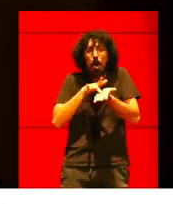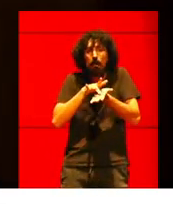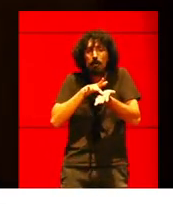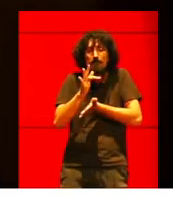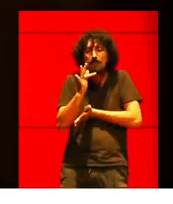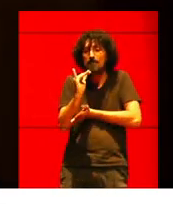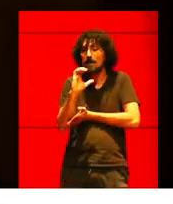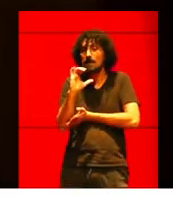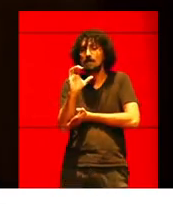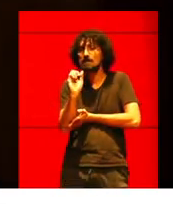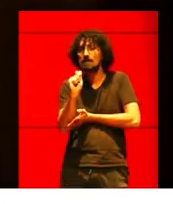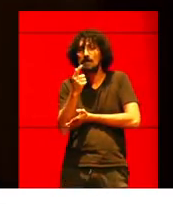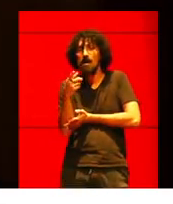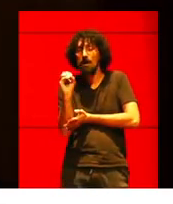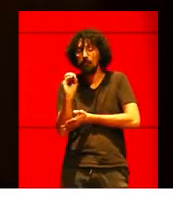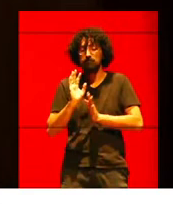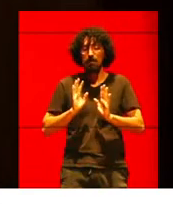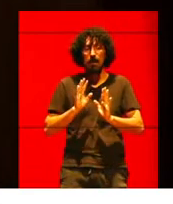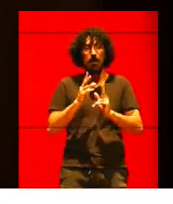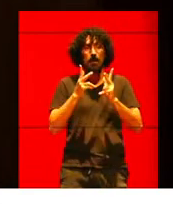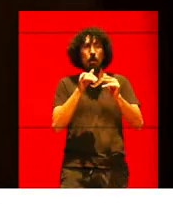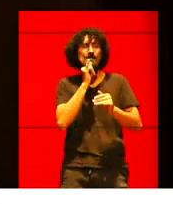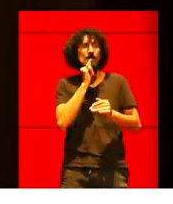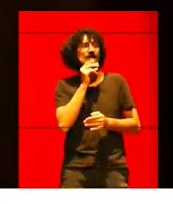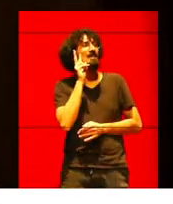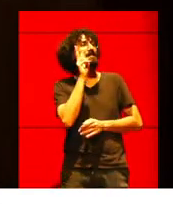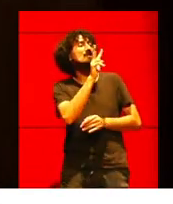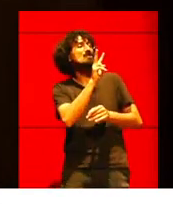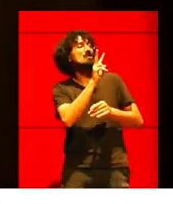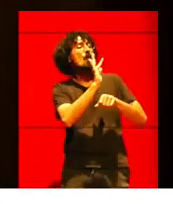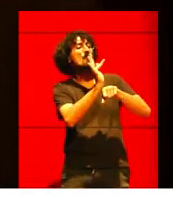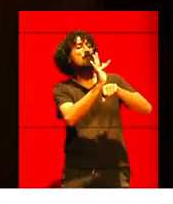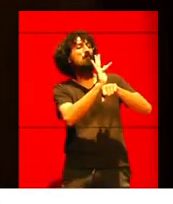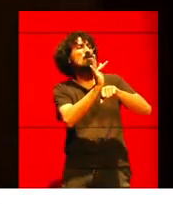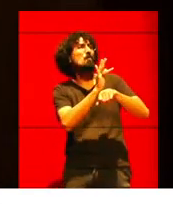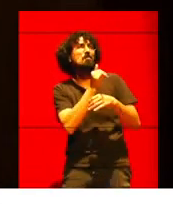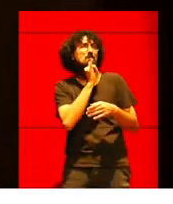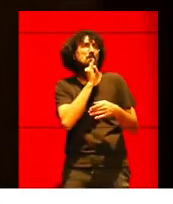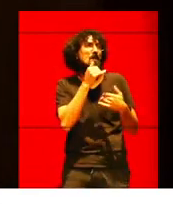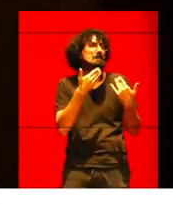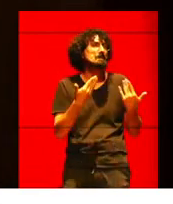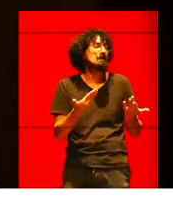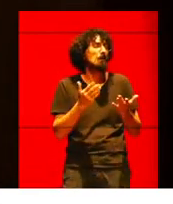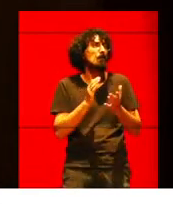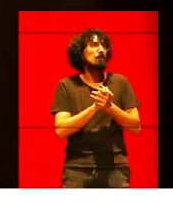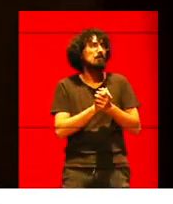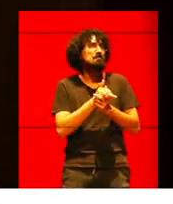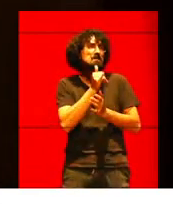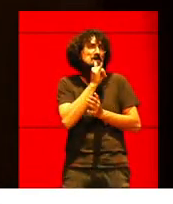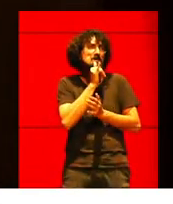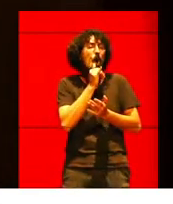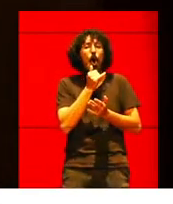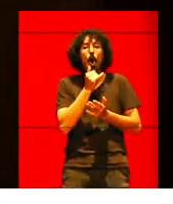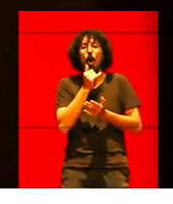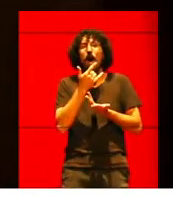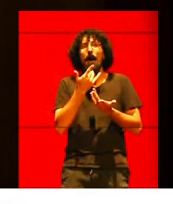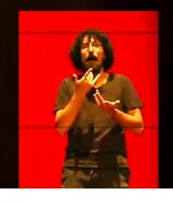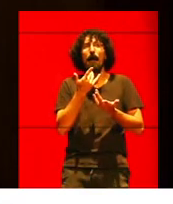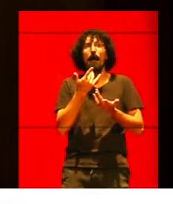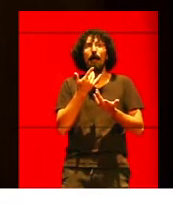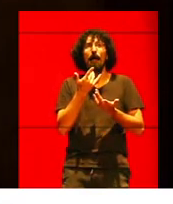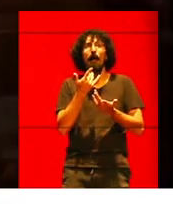ficção. É como você pegar um filme e dizer, nossa, mas aquele filme tinha uma cena que não pode circular. Ei, é ficção. Não